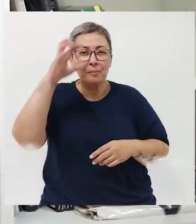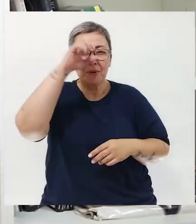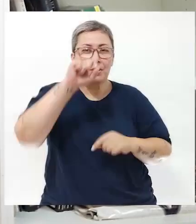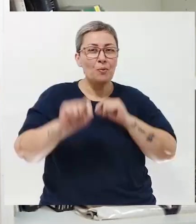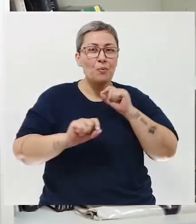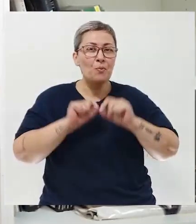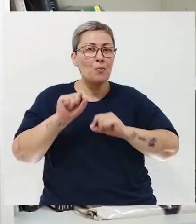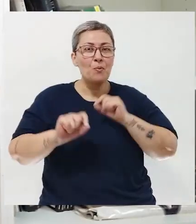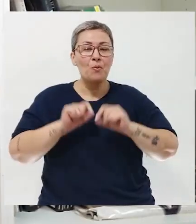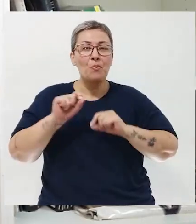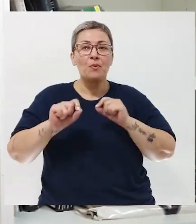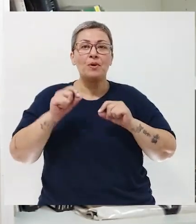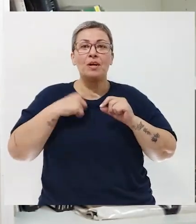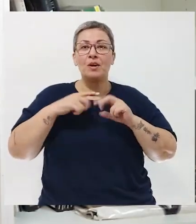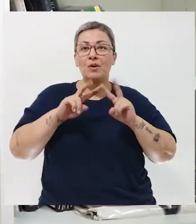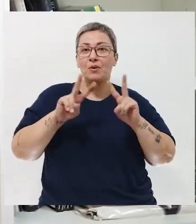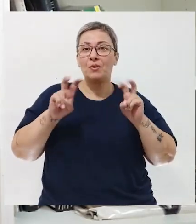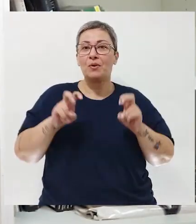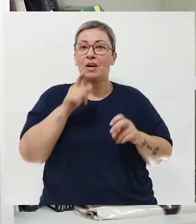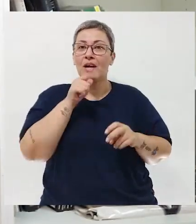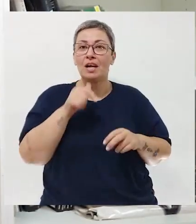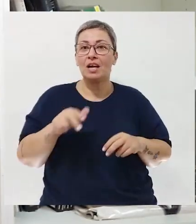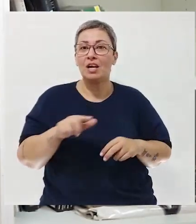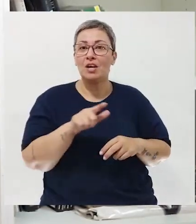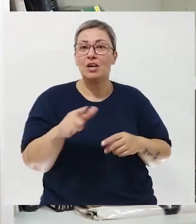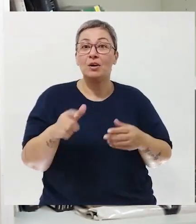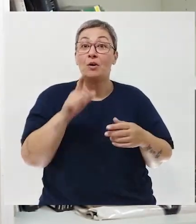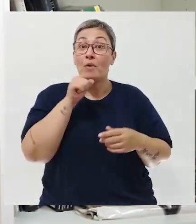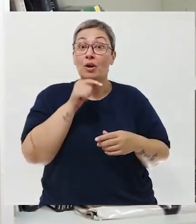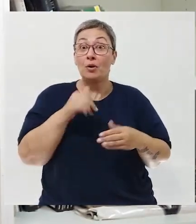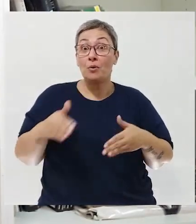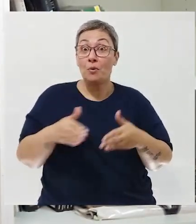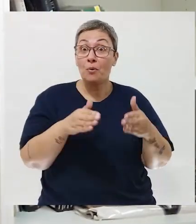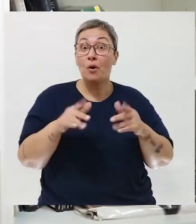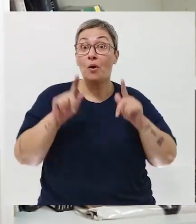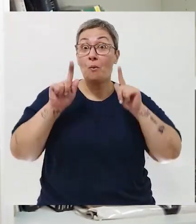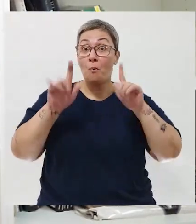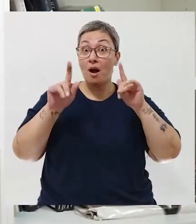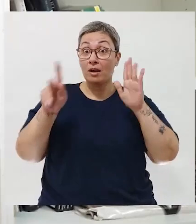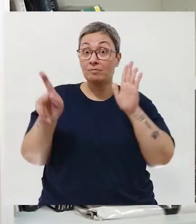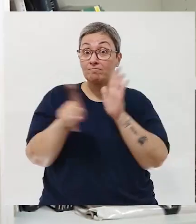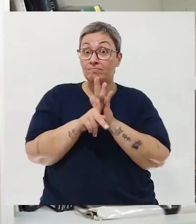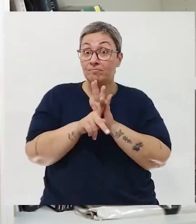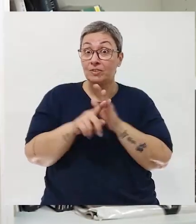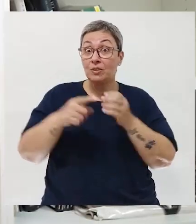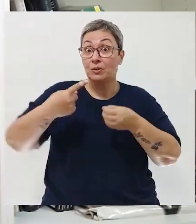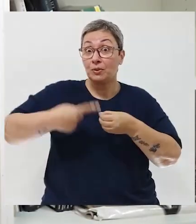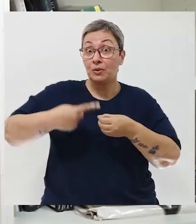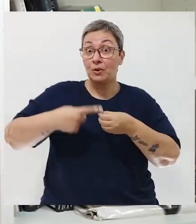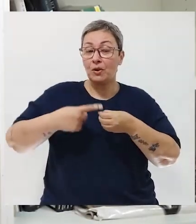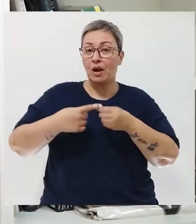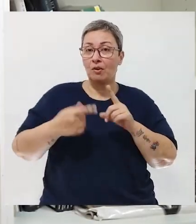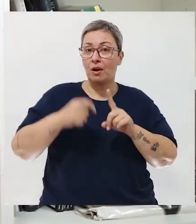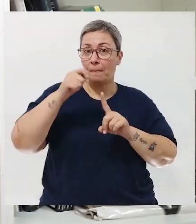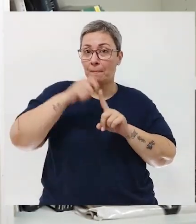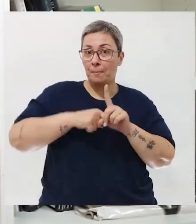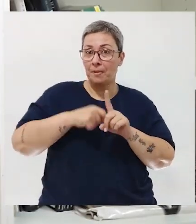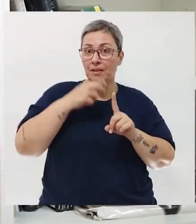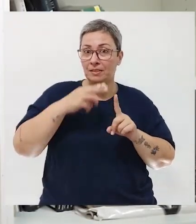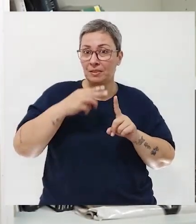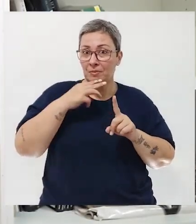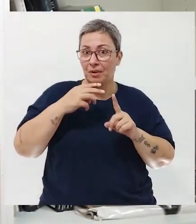aprender um pouquinho sobre os rios de Guarulhos. No mês de março estamos falando sobre